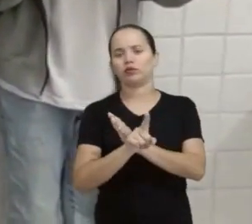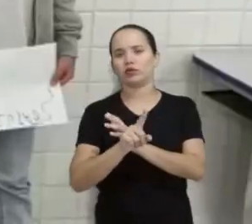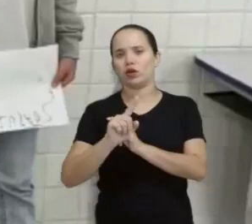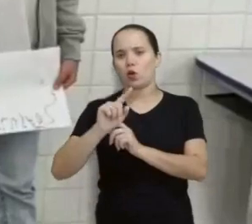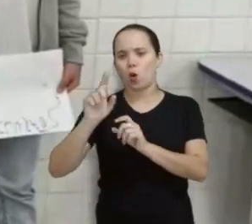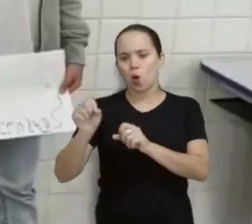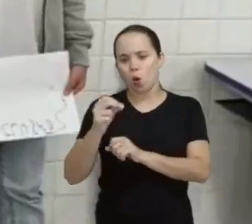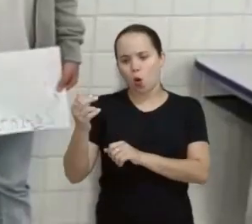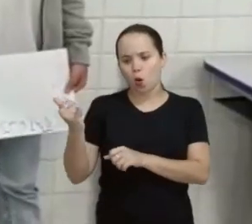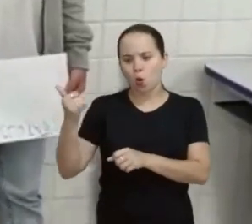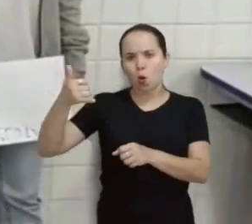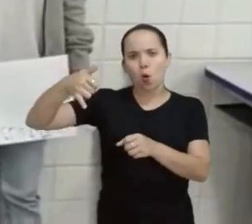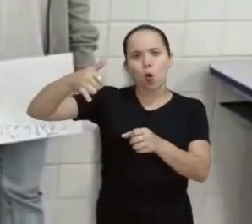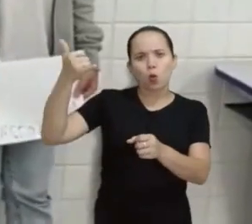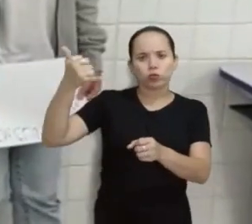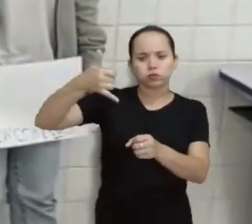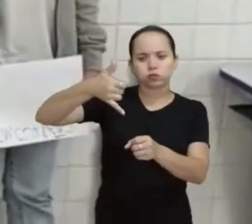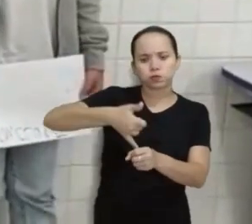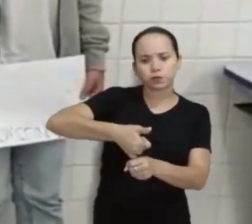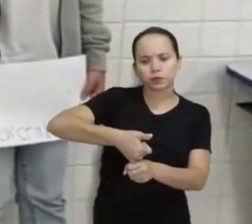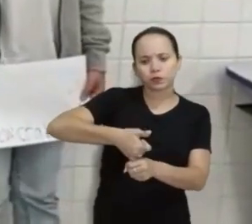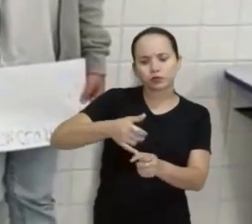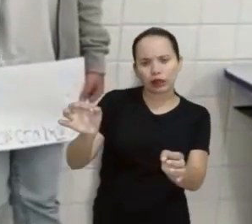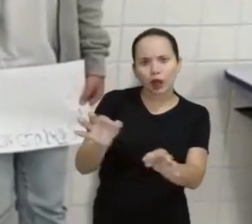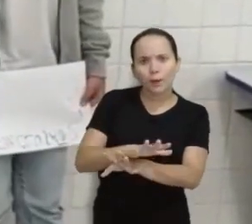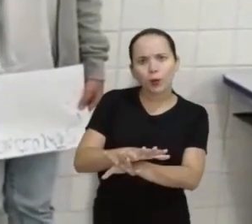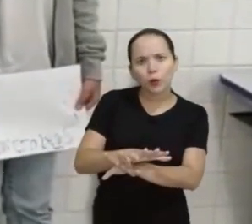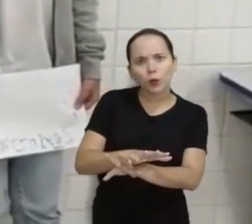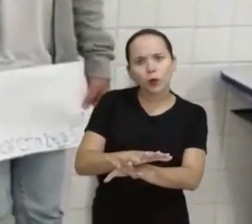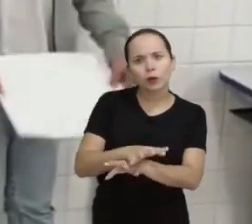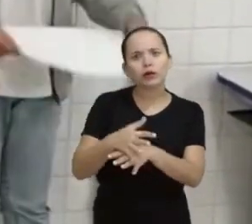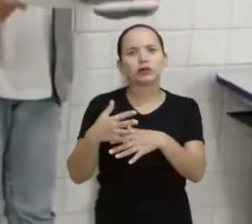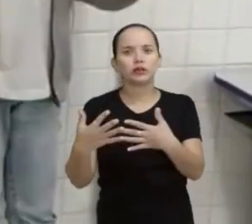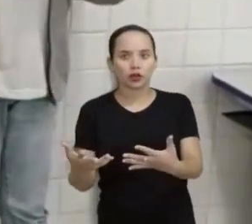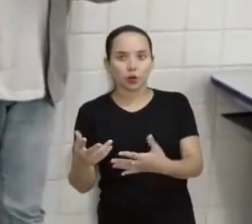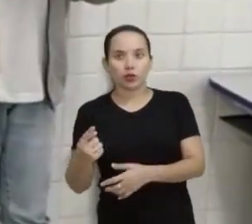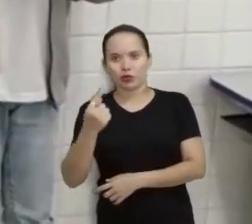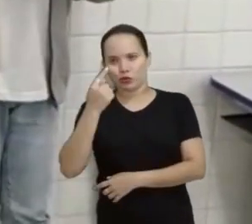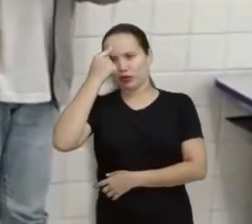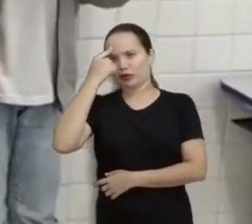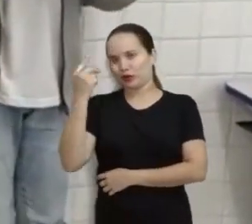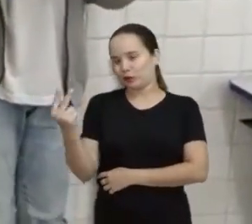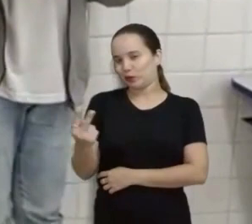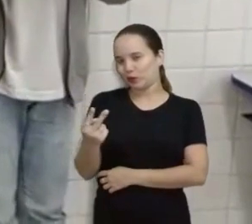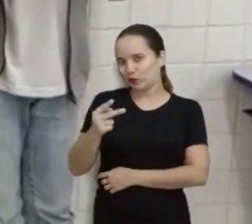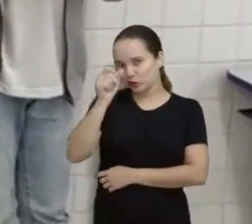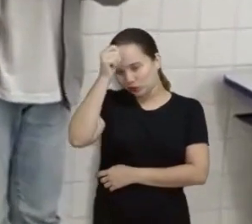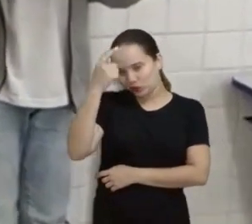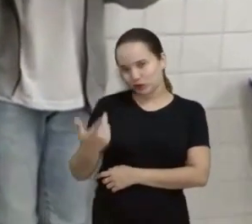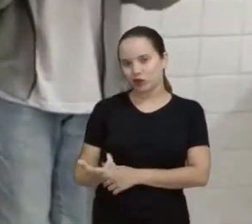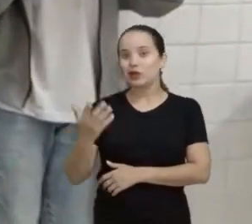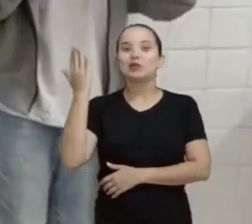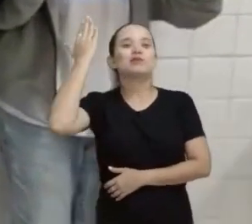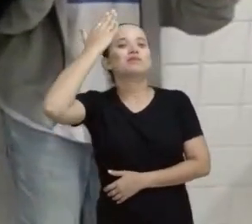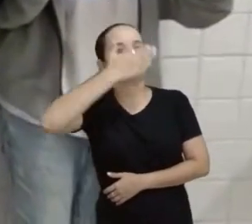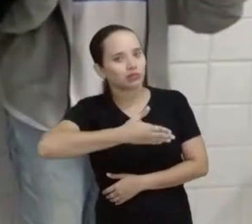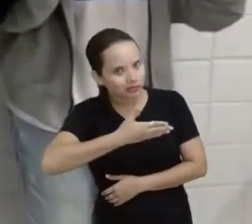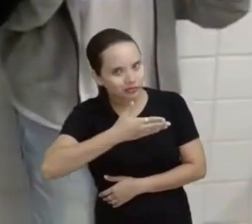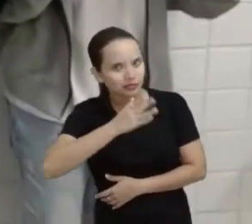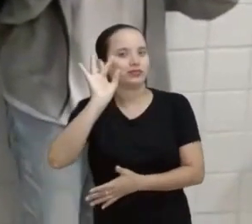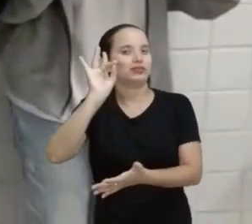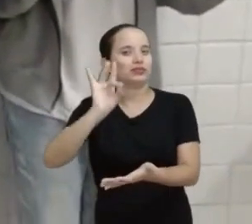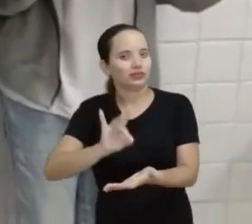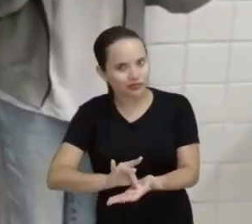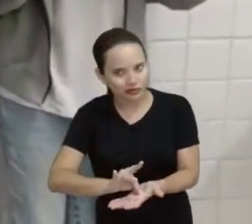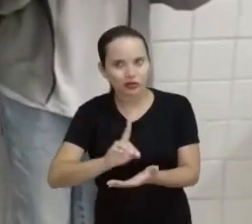acabou? A gente vê logo, né, se o gás acabou. Então, eles levantaram essas duas hipóteses aí e chegaram à conclusão. Comprovaram que realmente